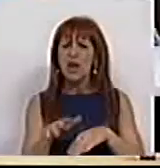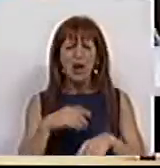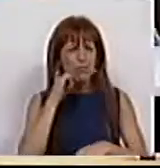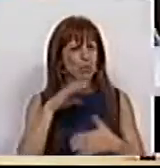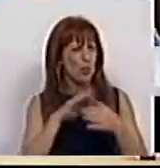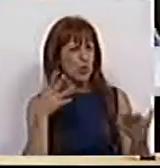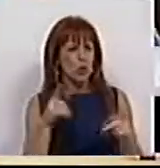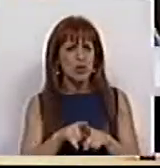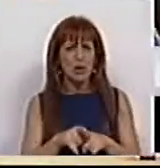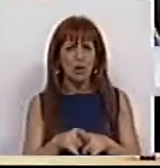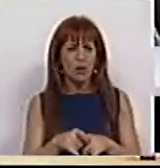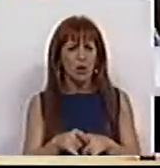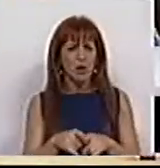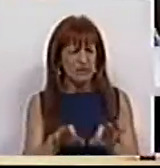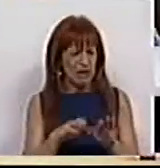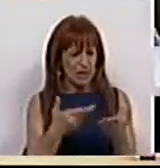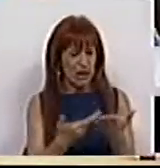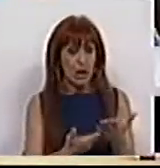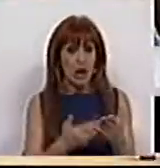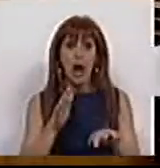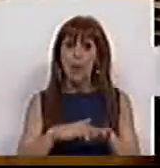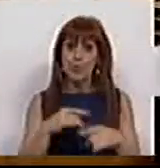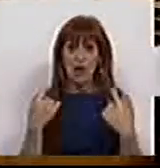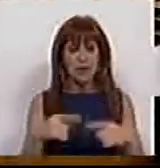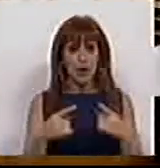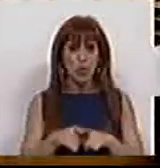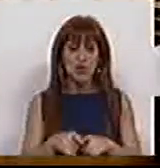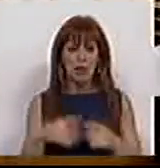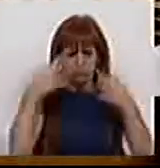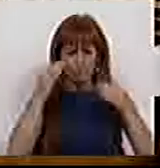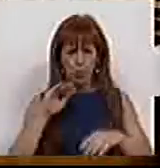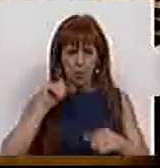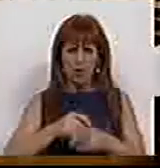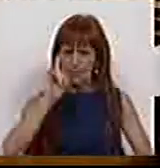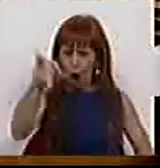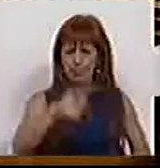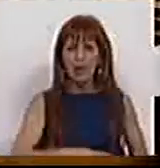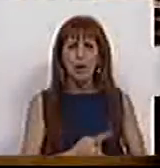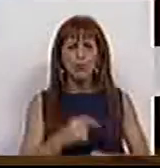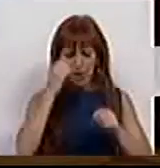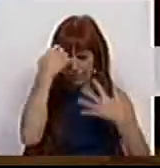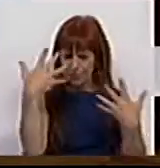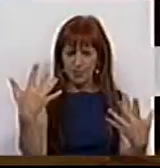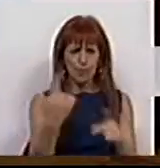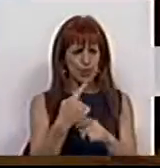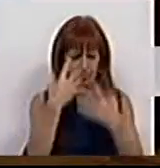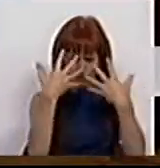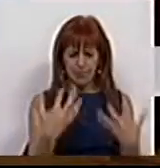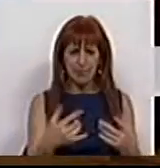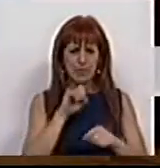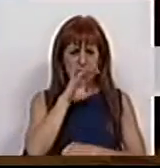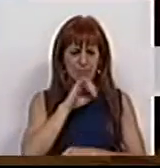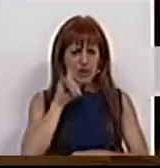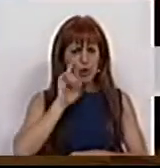faz sentido nestes termos. É por isso, porventura, que há a dita disciplina de voto. Porque a mim me espanta,